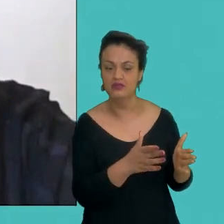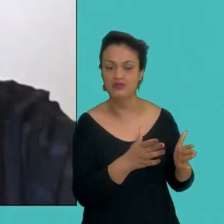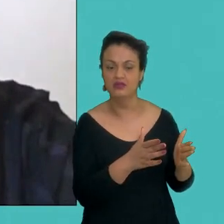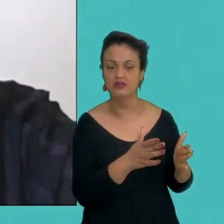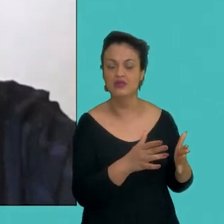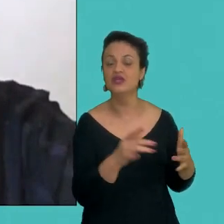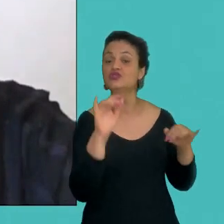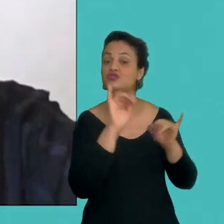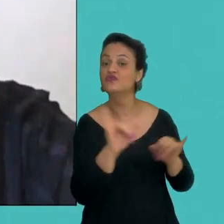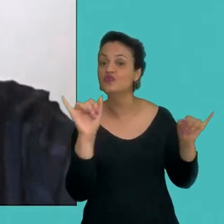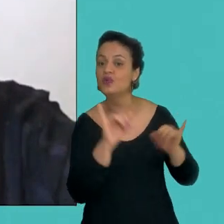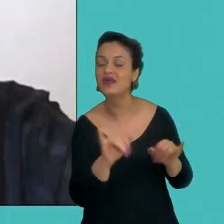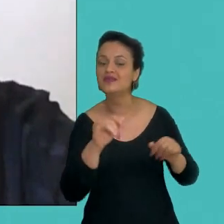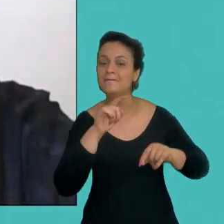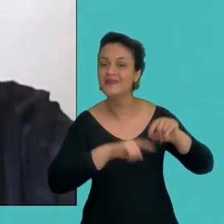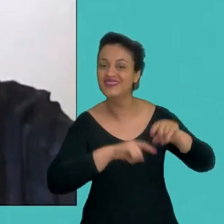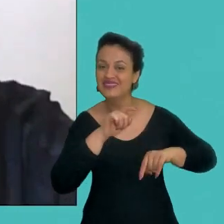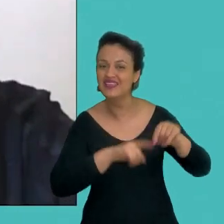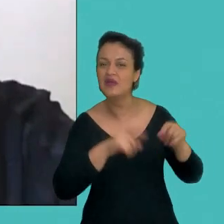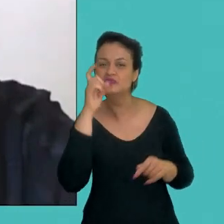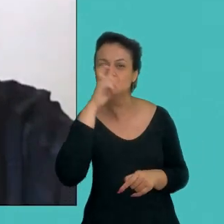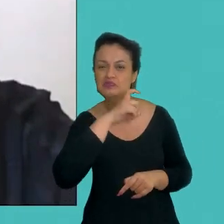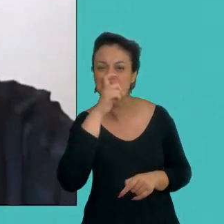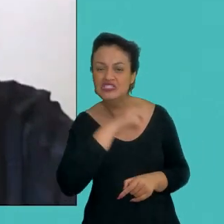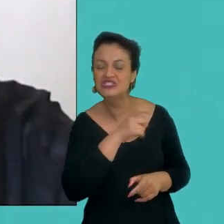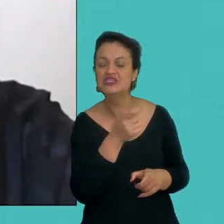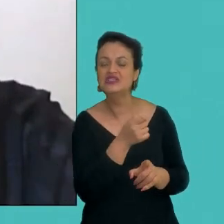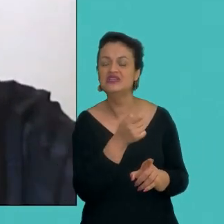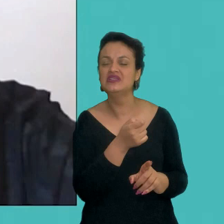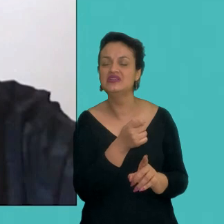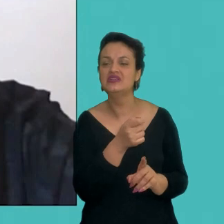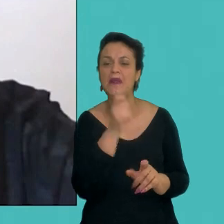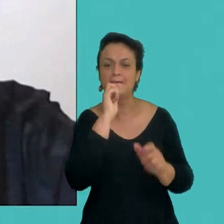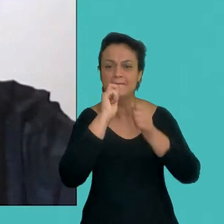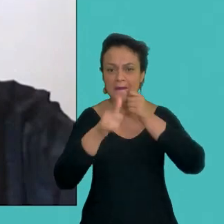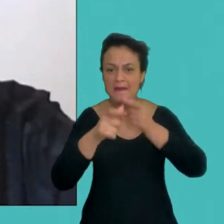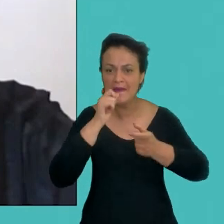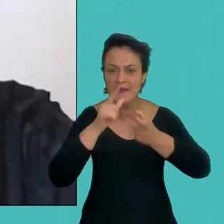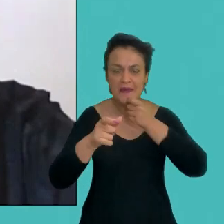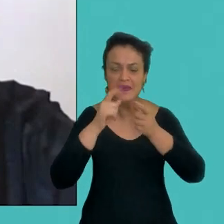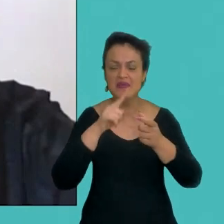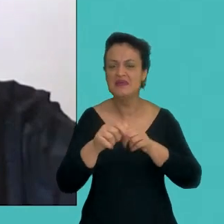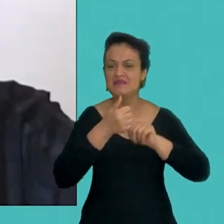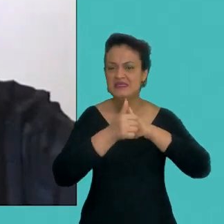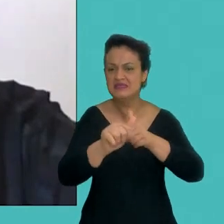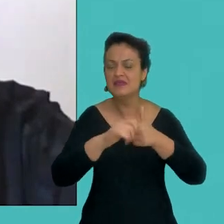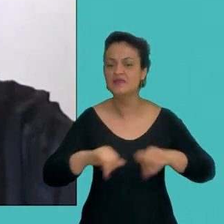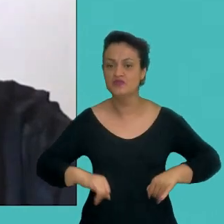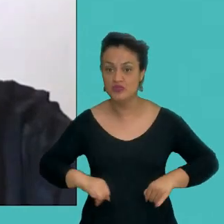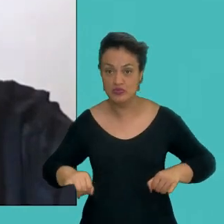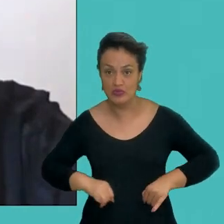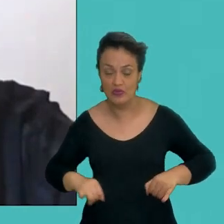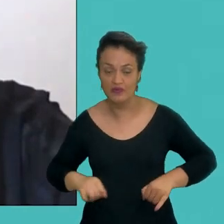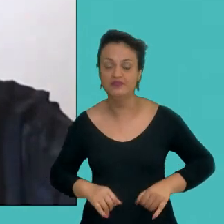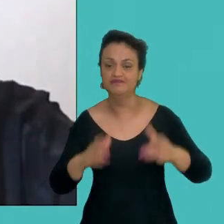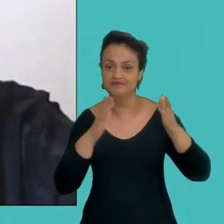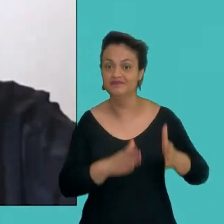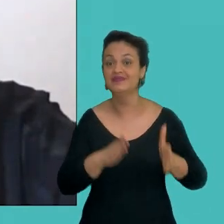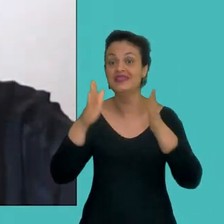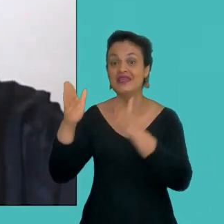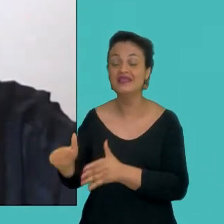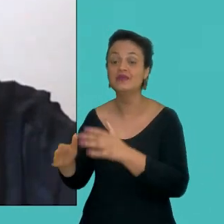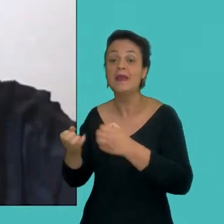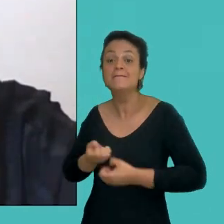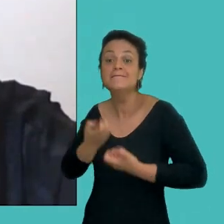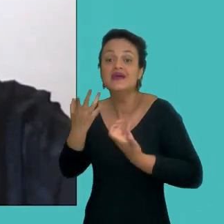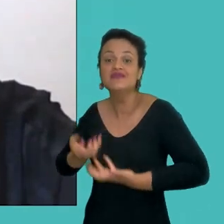o que é a divulgação de material calunioso, incitação ao crime, passível de perseguição e de